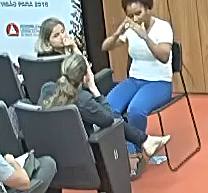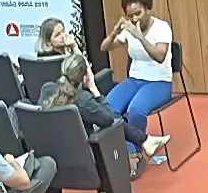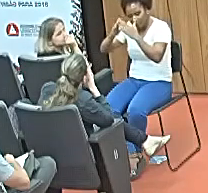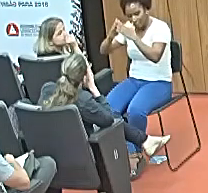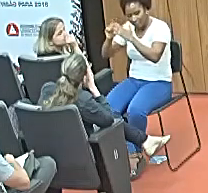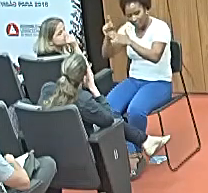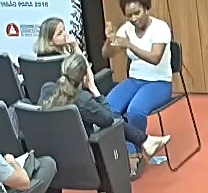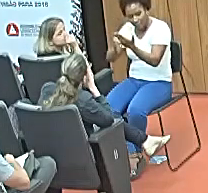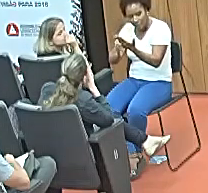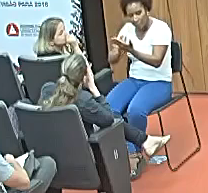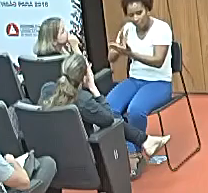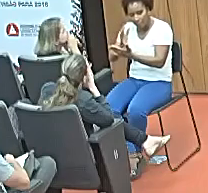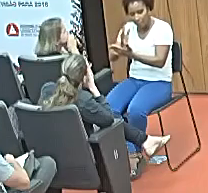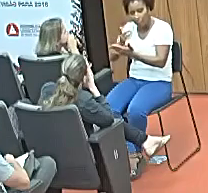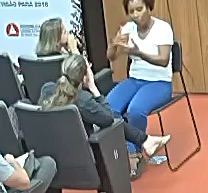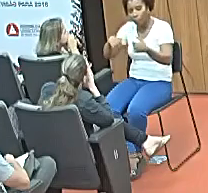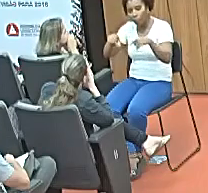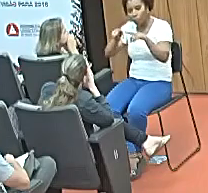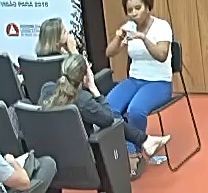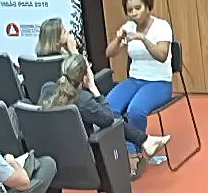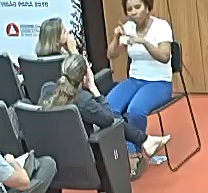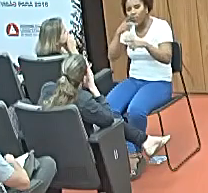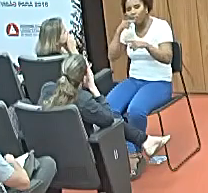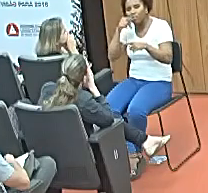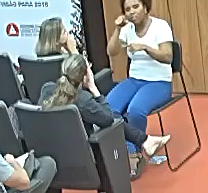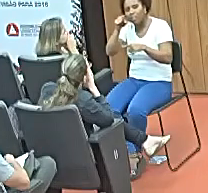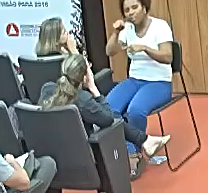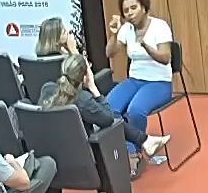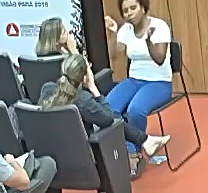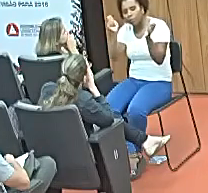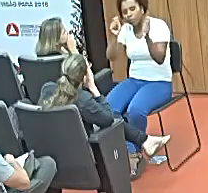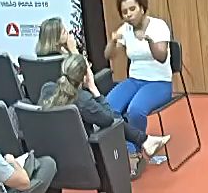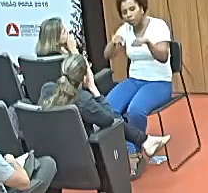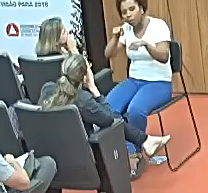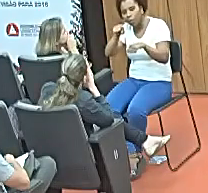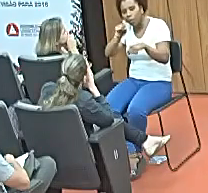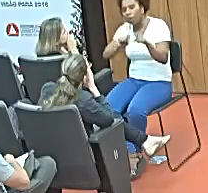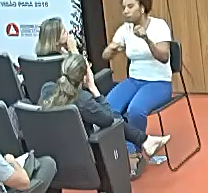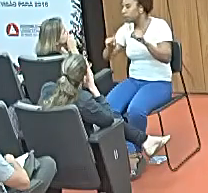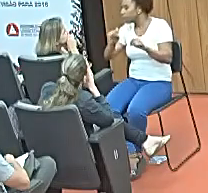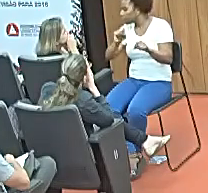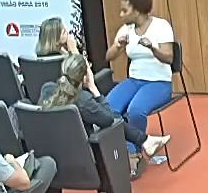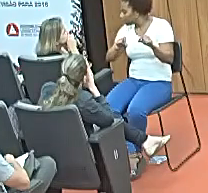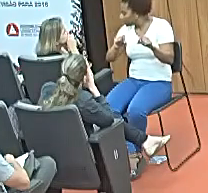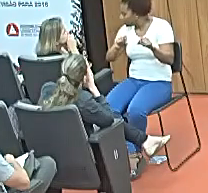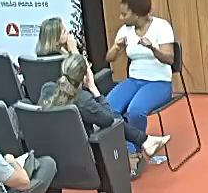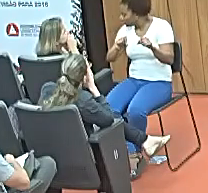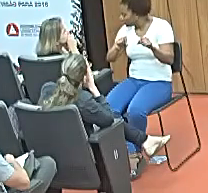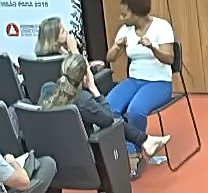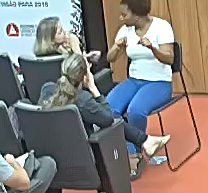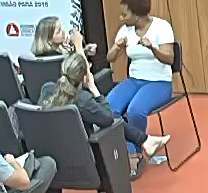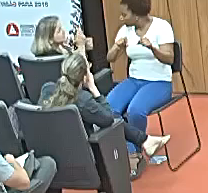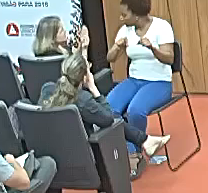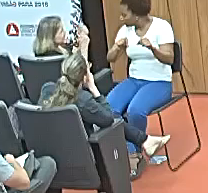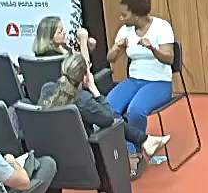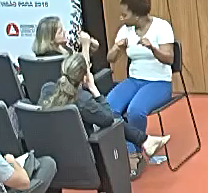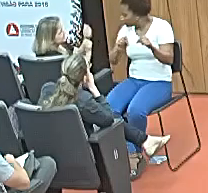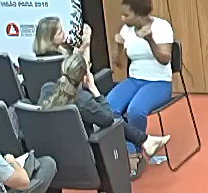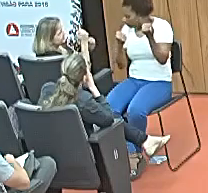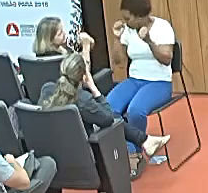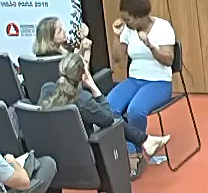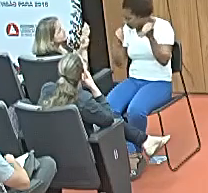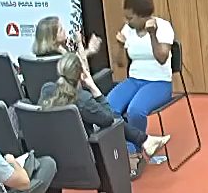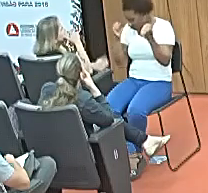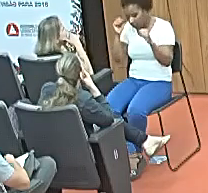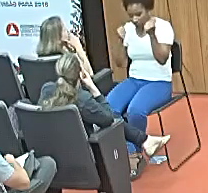informação e assessoramento a empreendimentos de economia popular solidária com vistos a capacitação desses